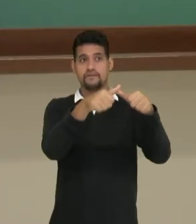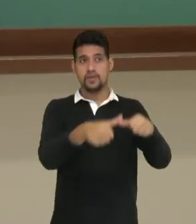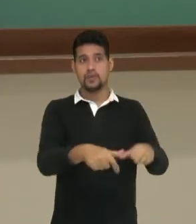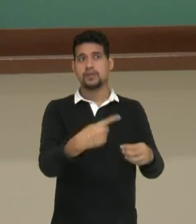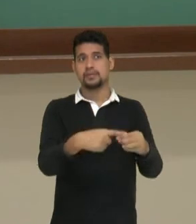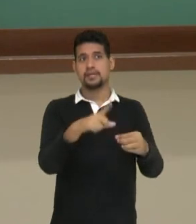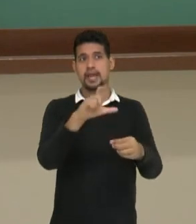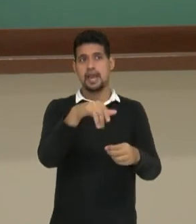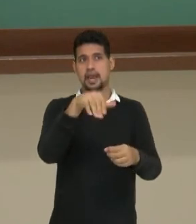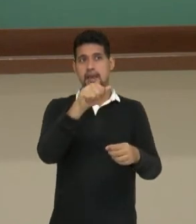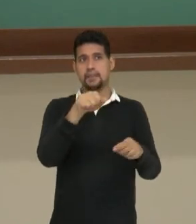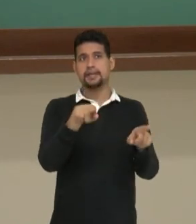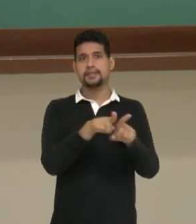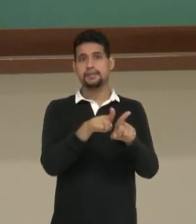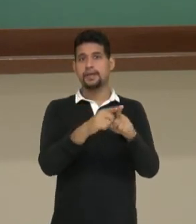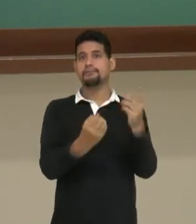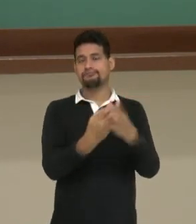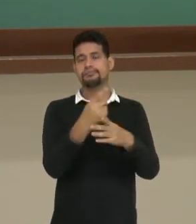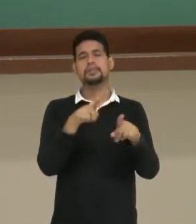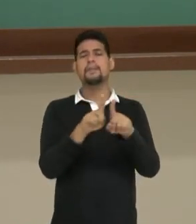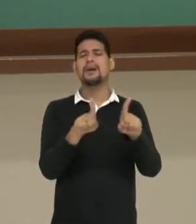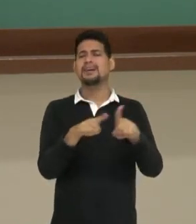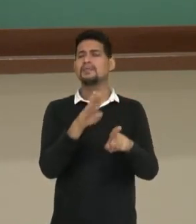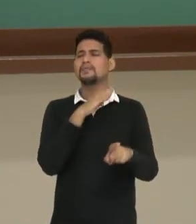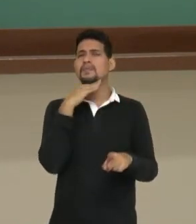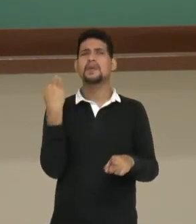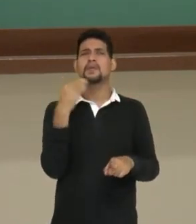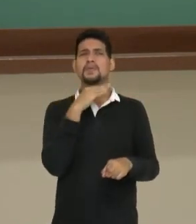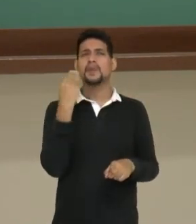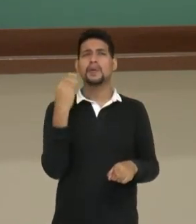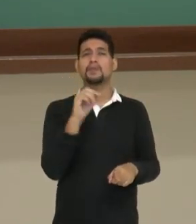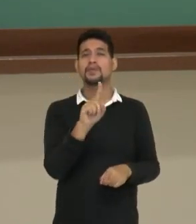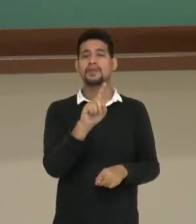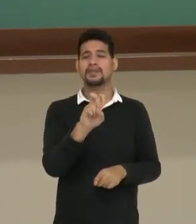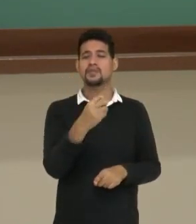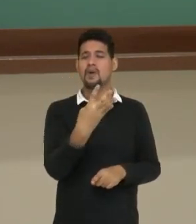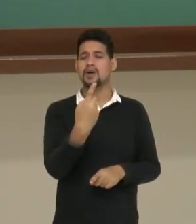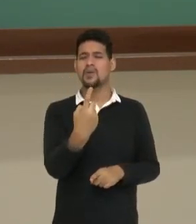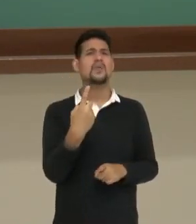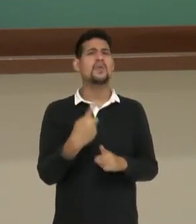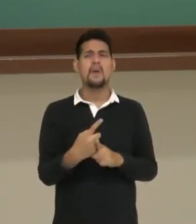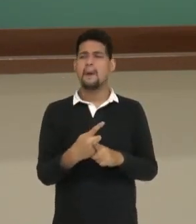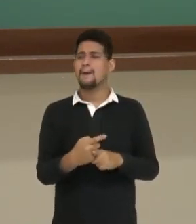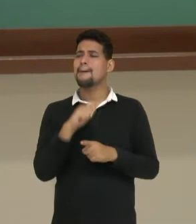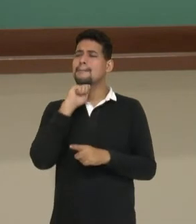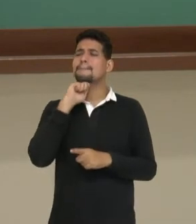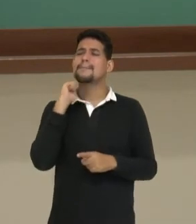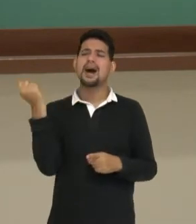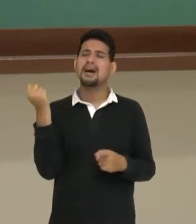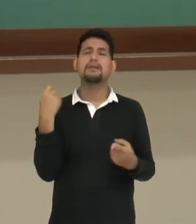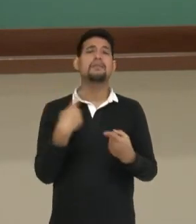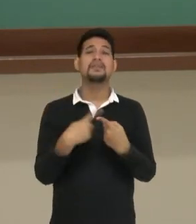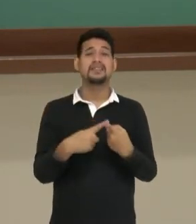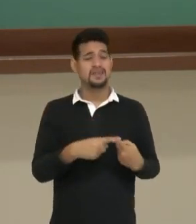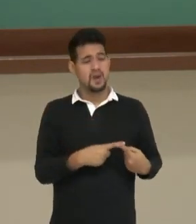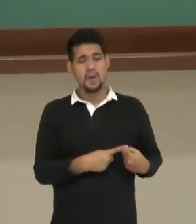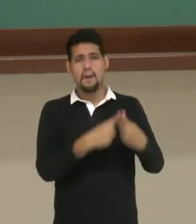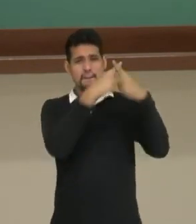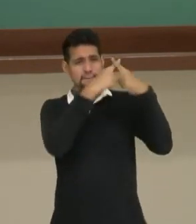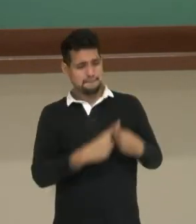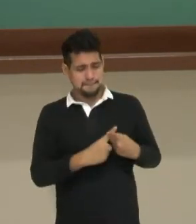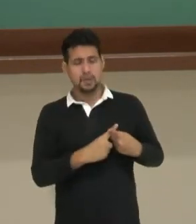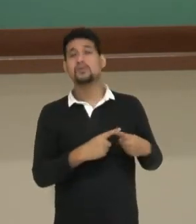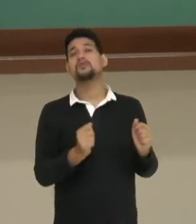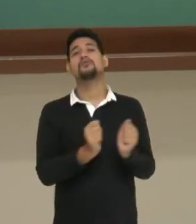em 1541. Esse assassinato do Francisco Pizarro foi justamente por disputa com outro